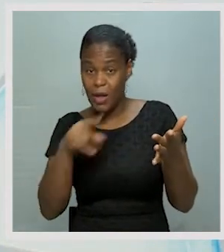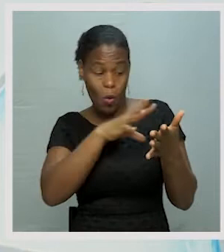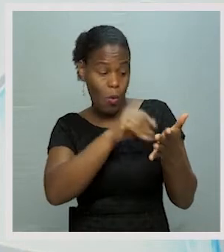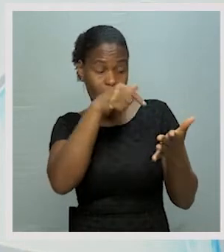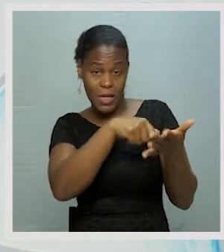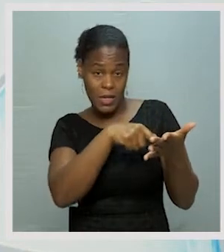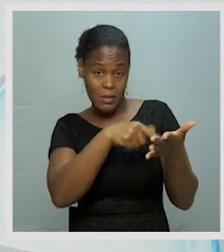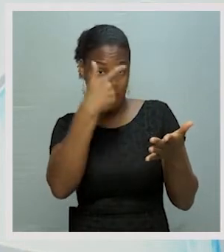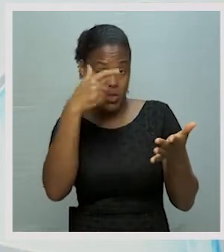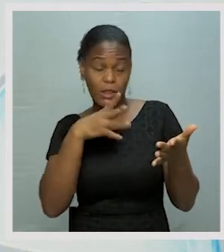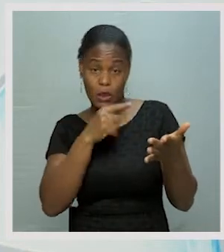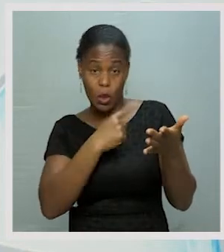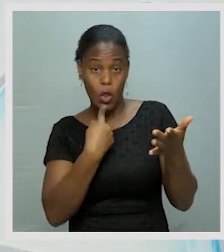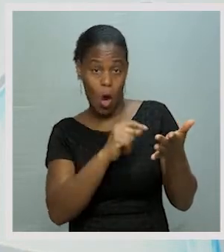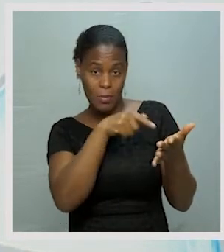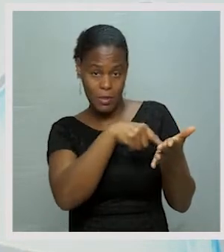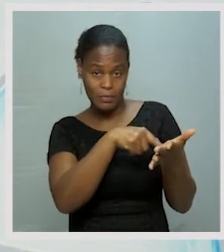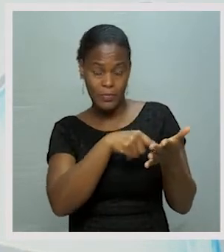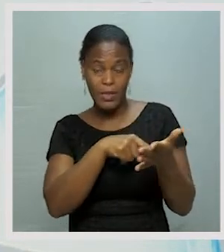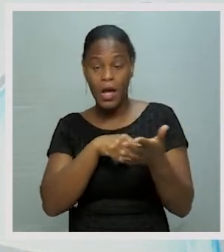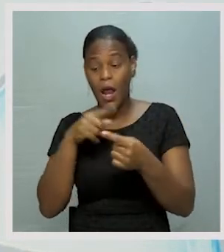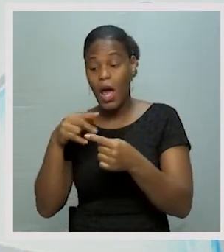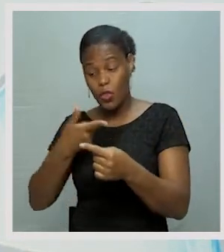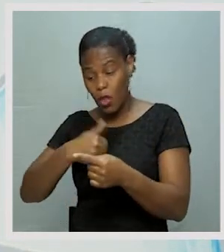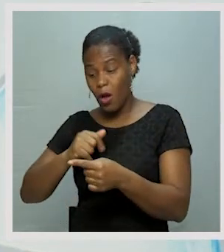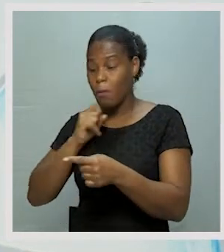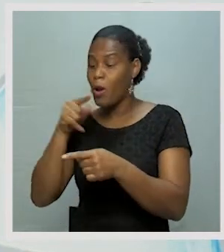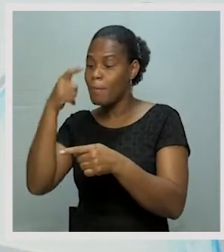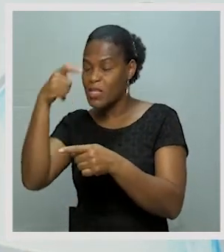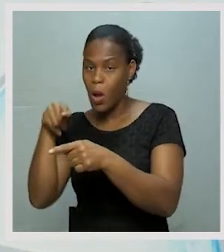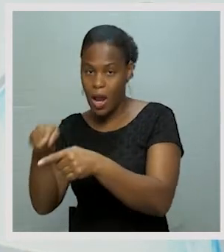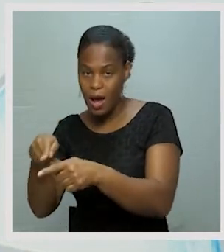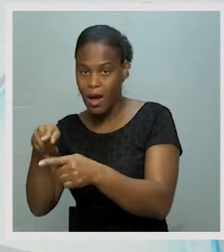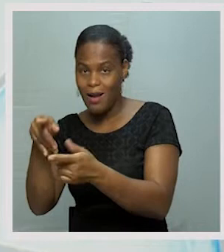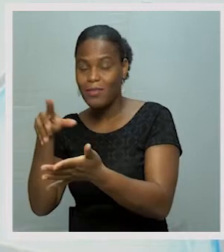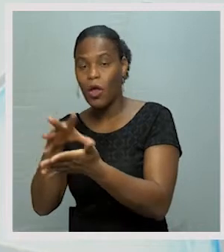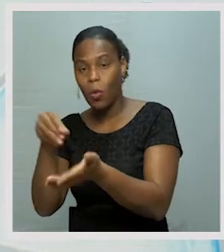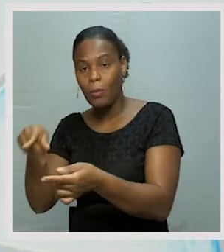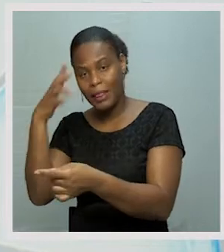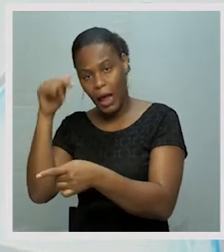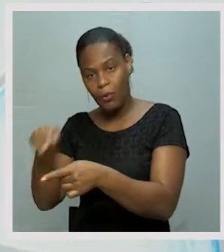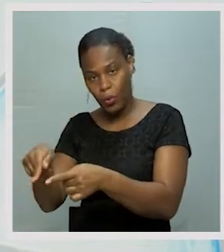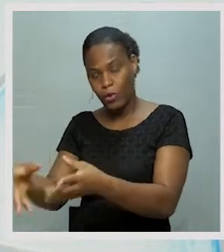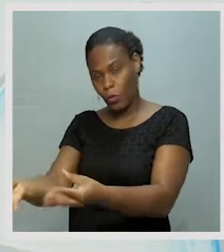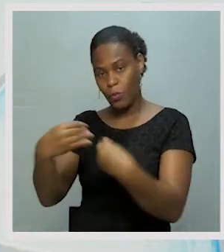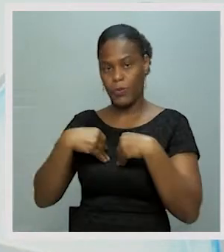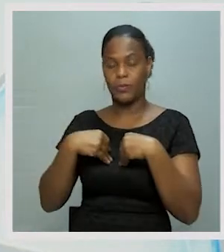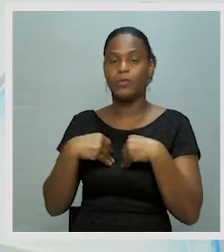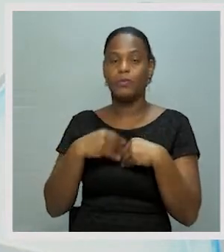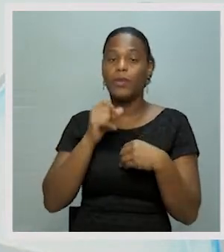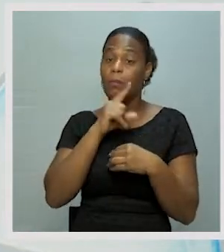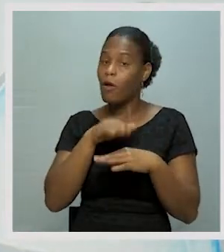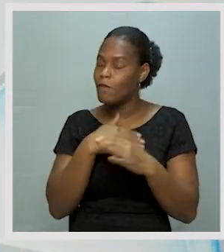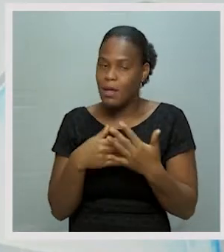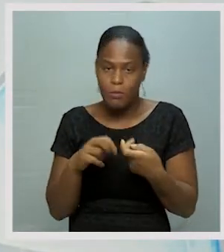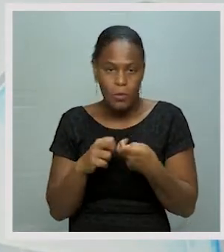também citar este autor. Então, é citação de citação, certo? Isto poderá ser feito e sem nenhum problema. E